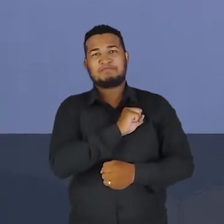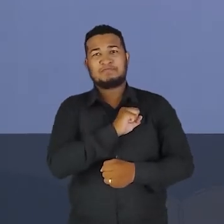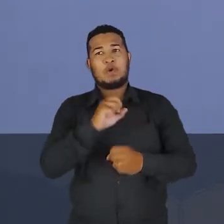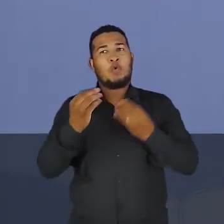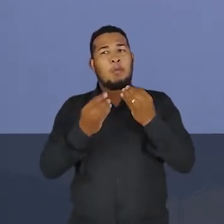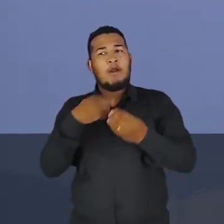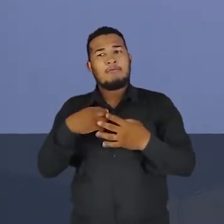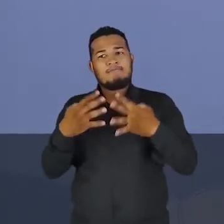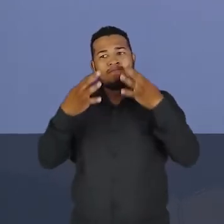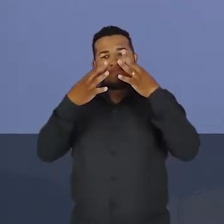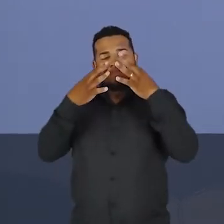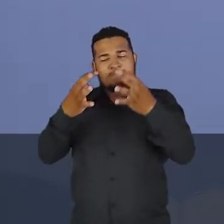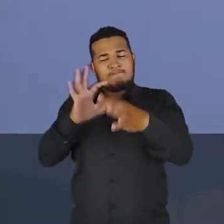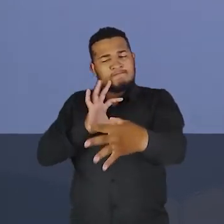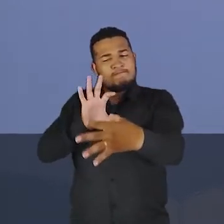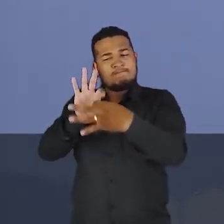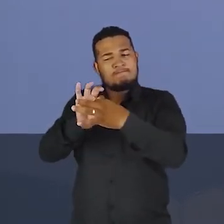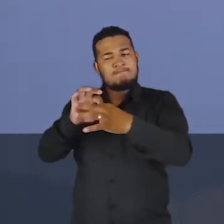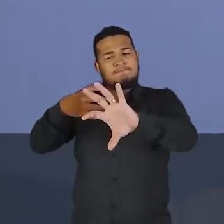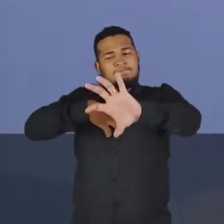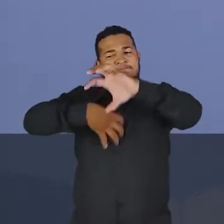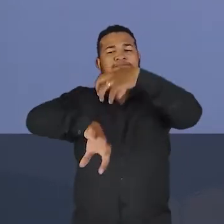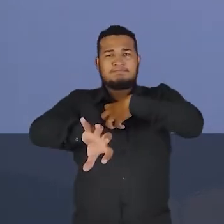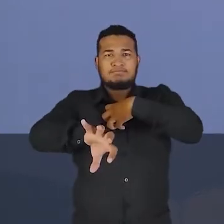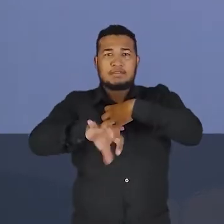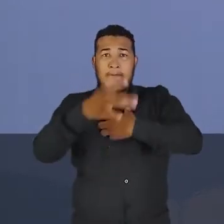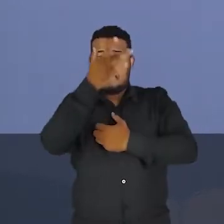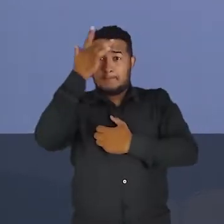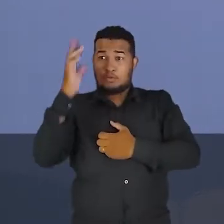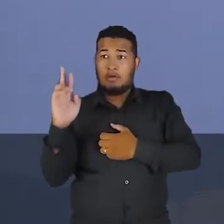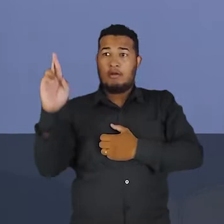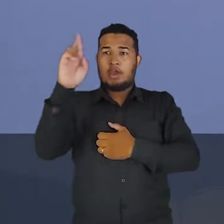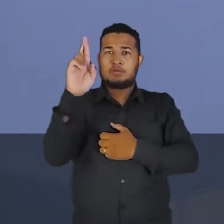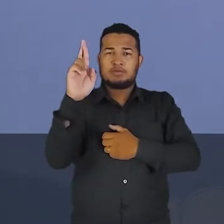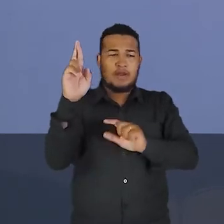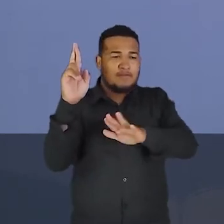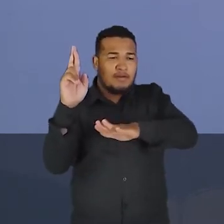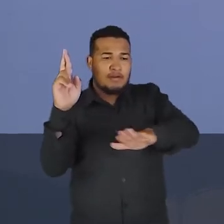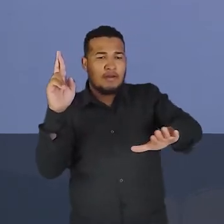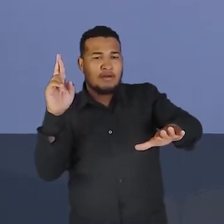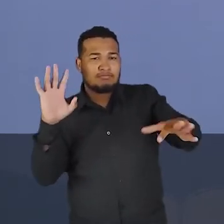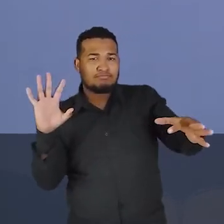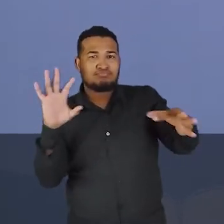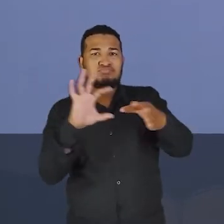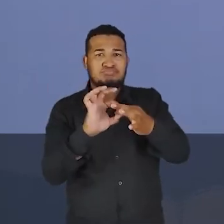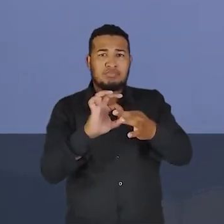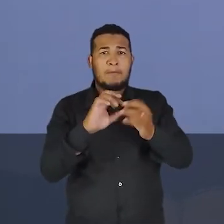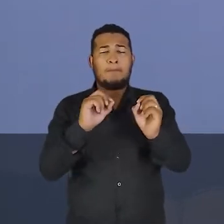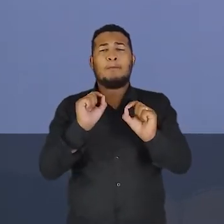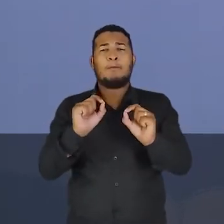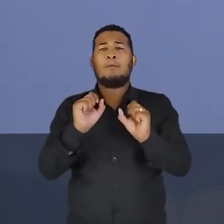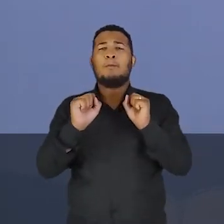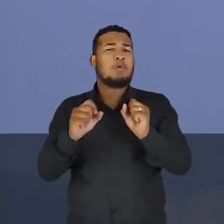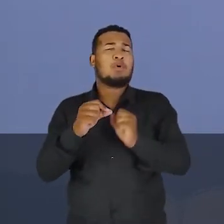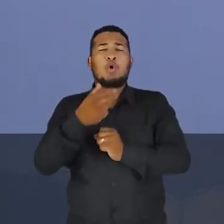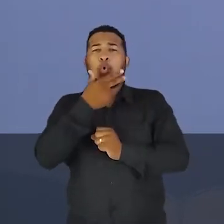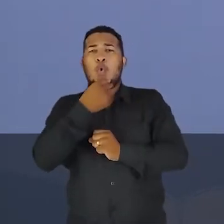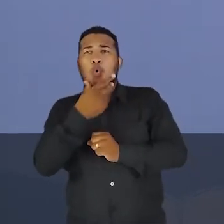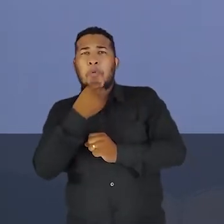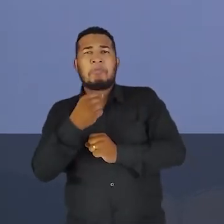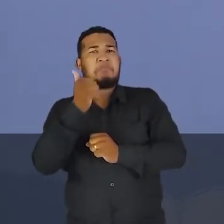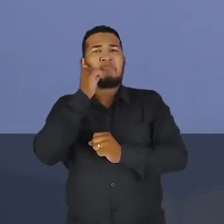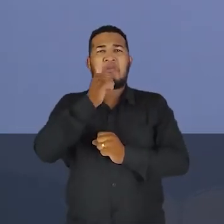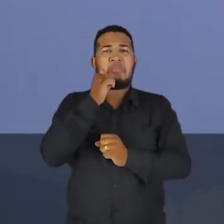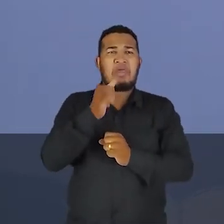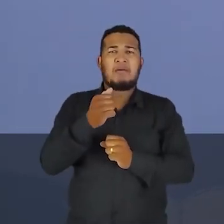afeição criada entre os responsáveis e o menor. Seja esse responsável uma mulher ou um homem, dois homens,